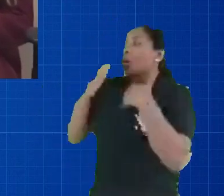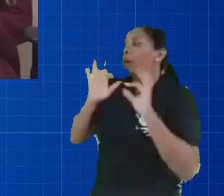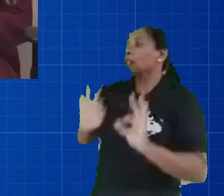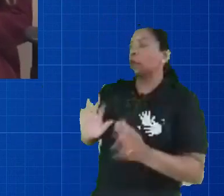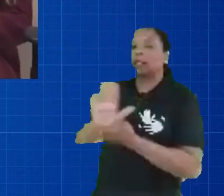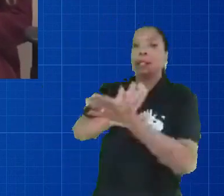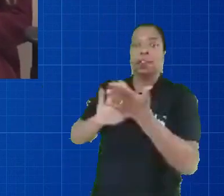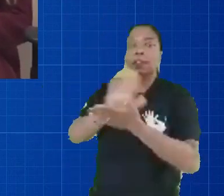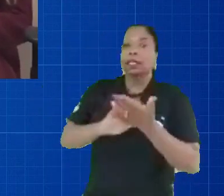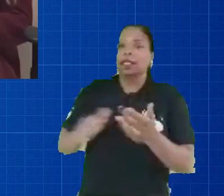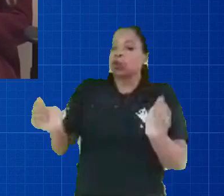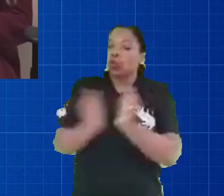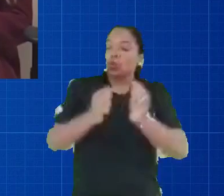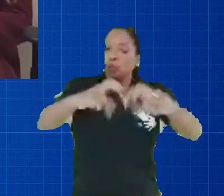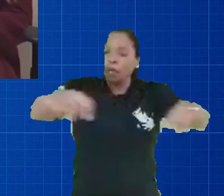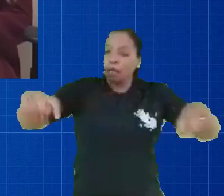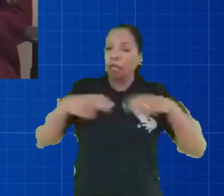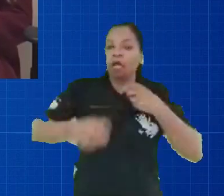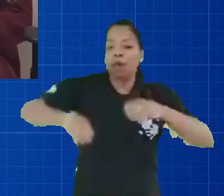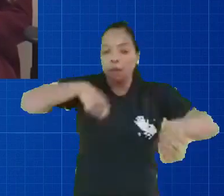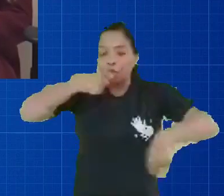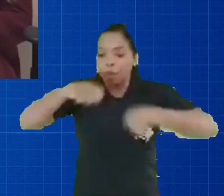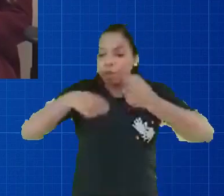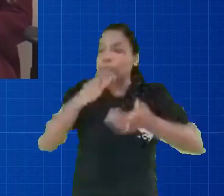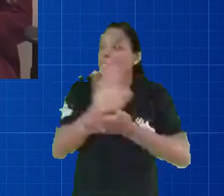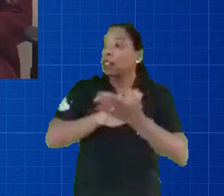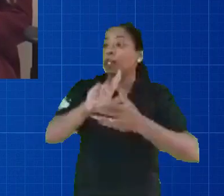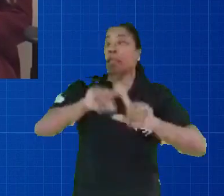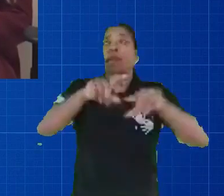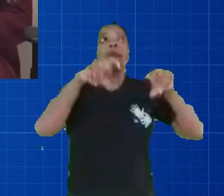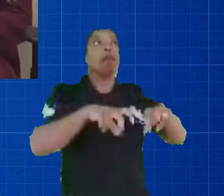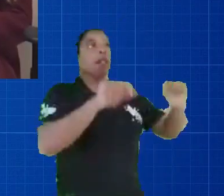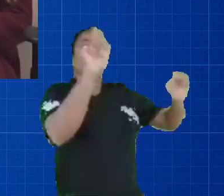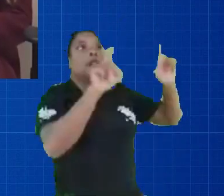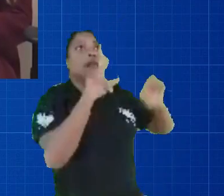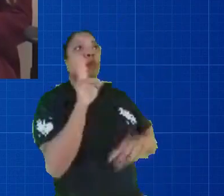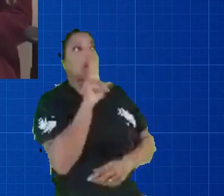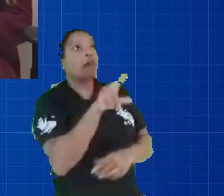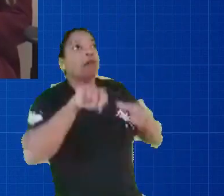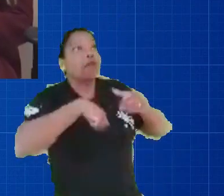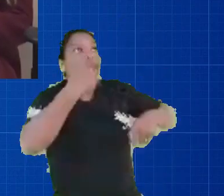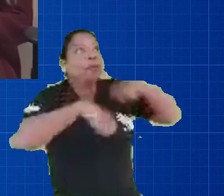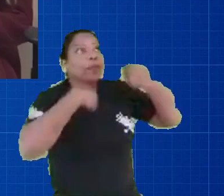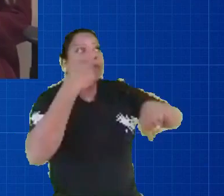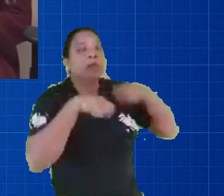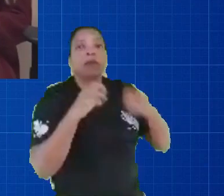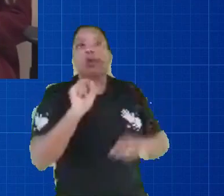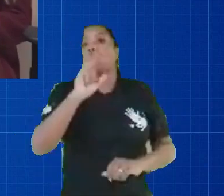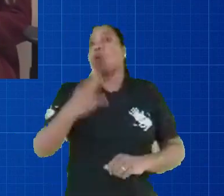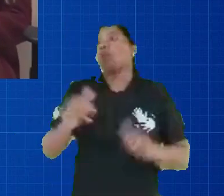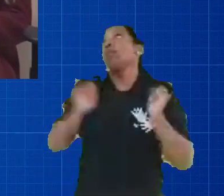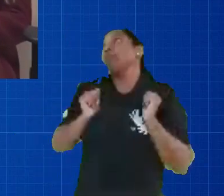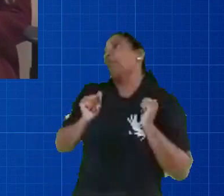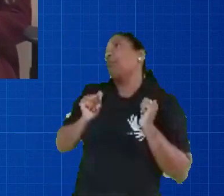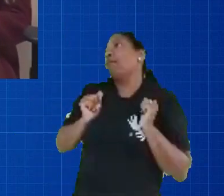um come diante das telas, né, não saem fazer uma atividade física, seja no final de semana, passeio no